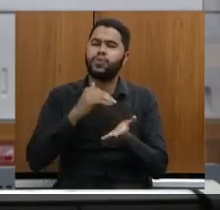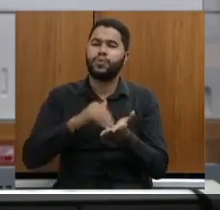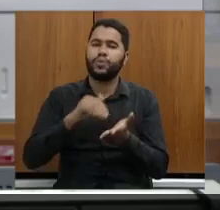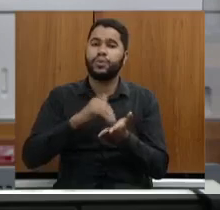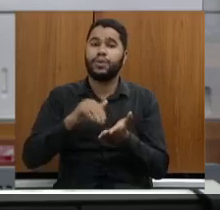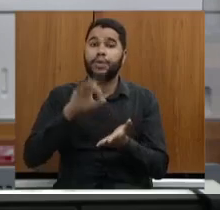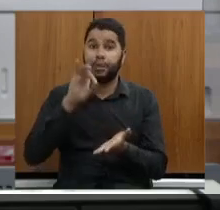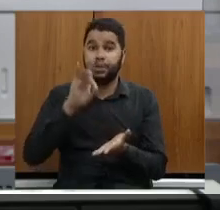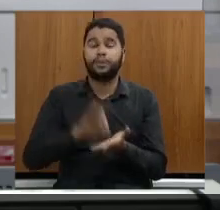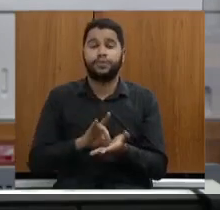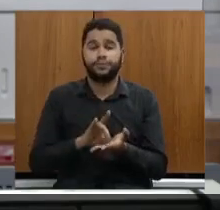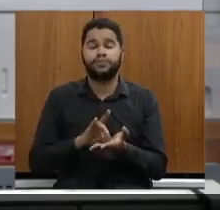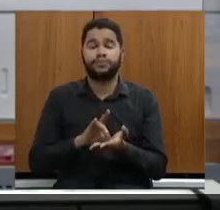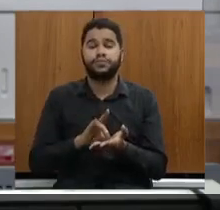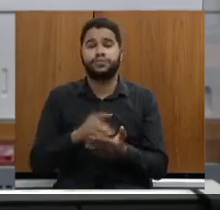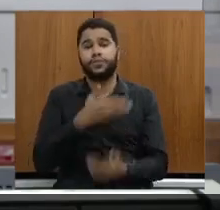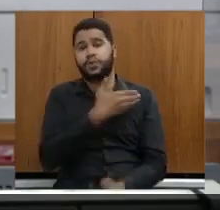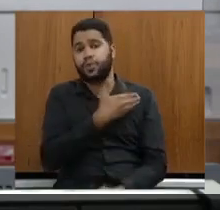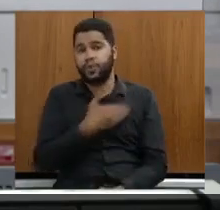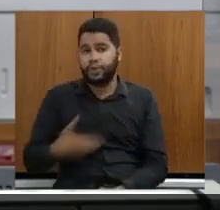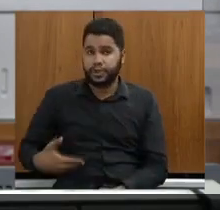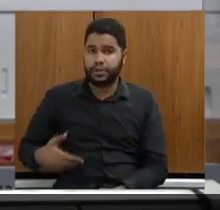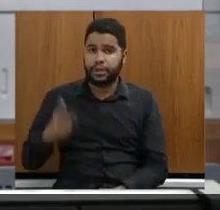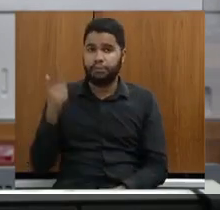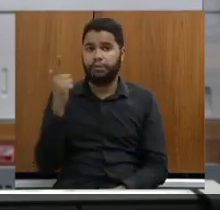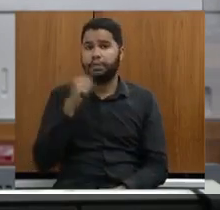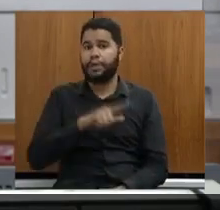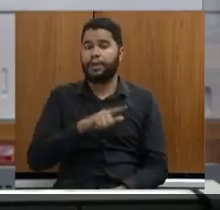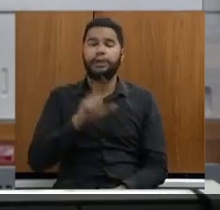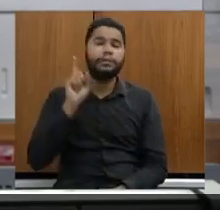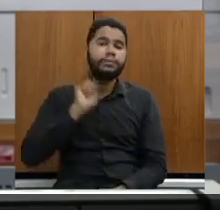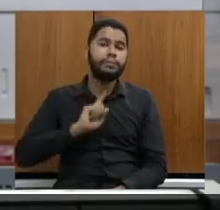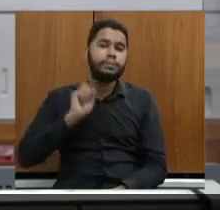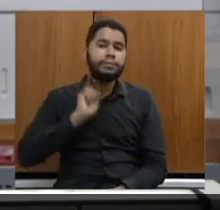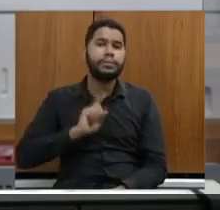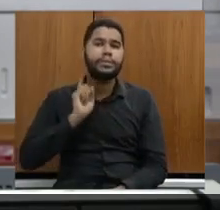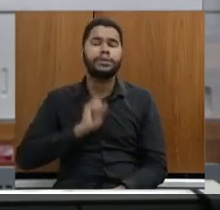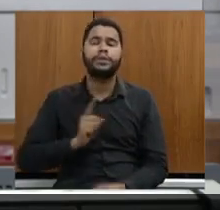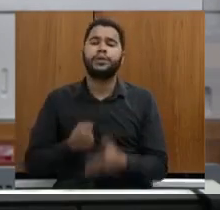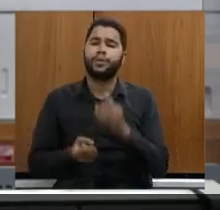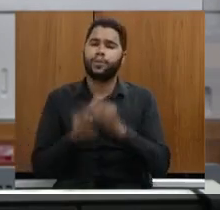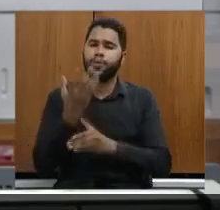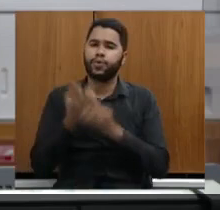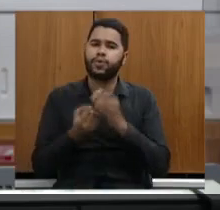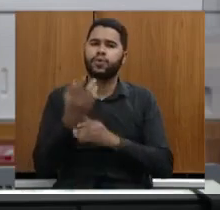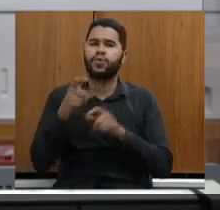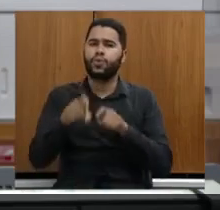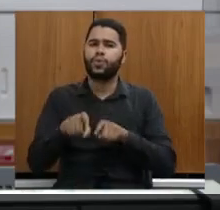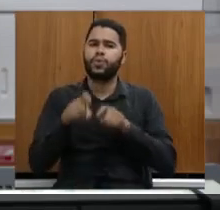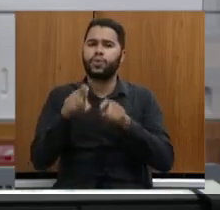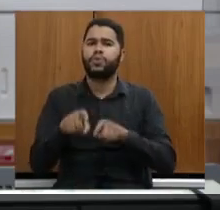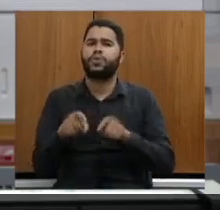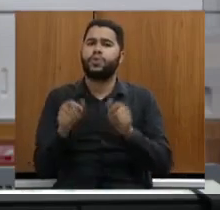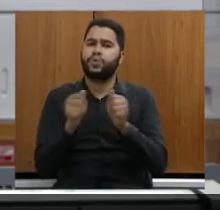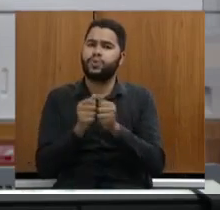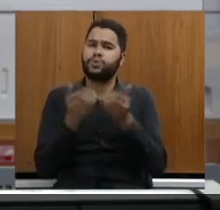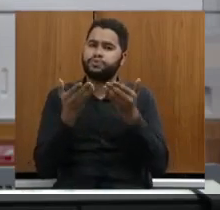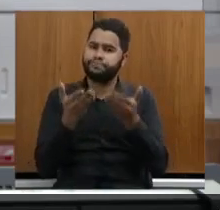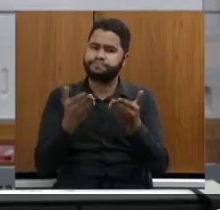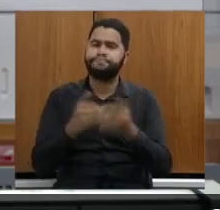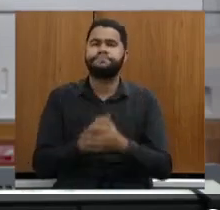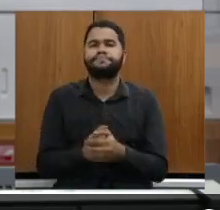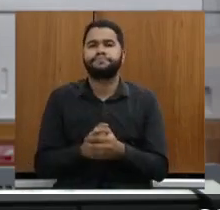que está realmente o estado que me levam isso é o estado de Minas Gerais é o produtor rural tendo a senhora